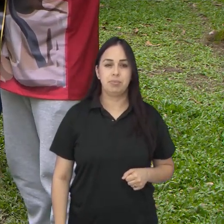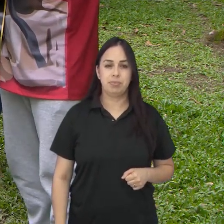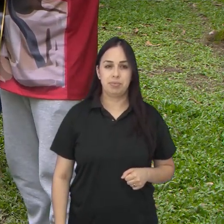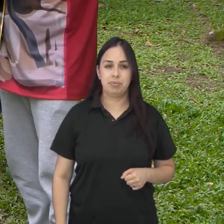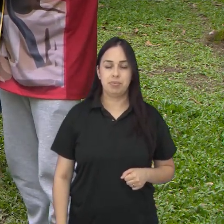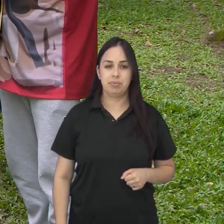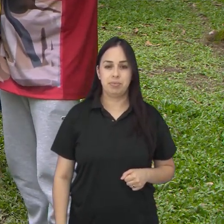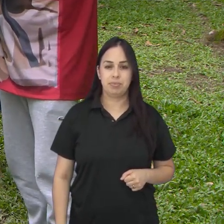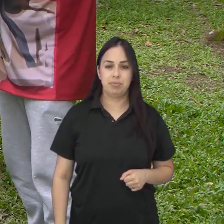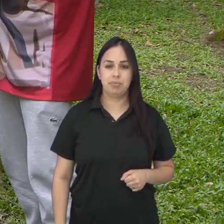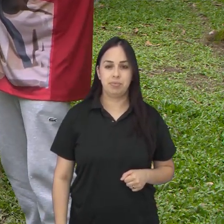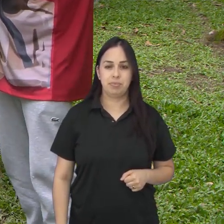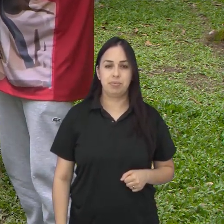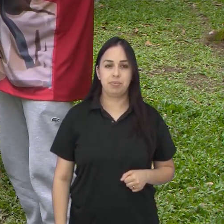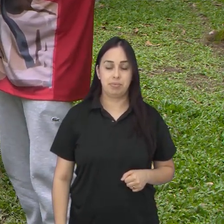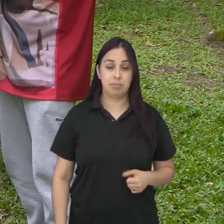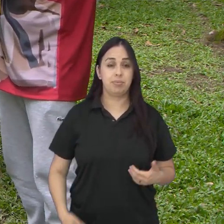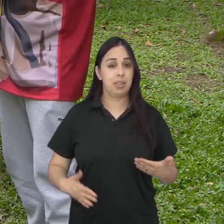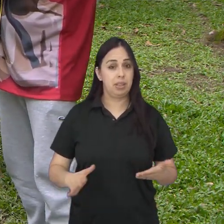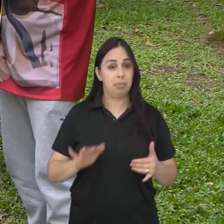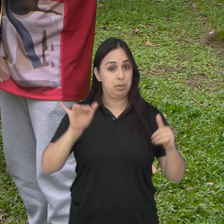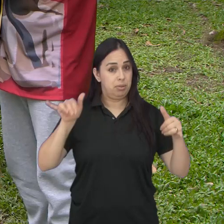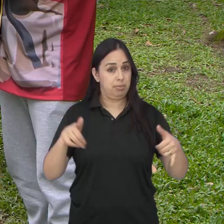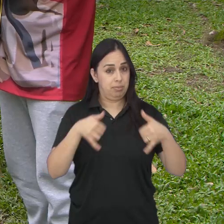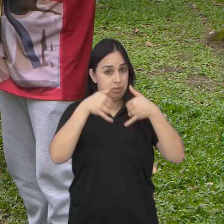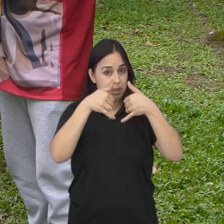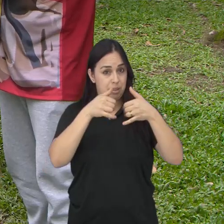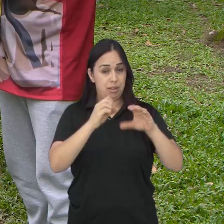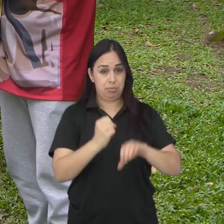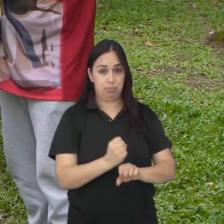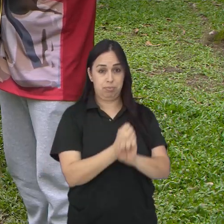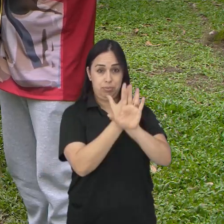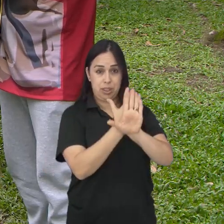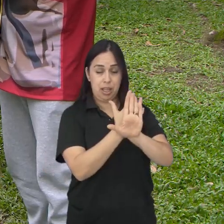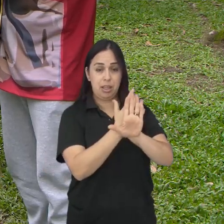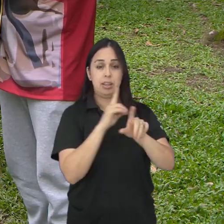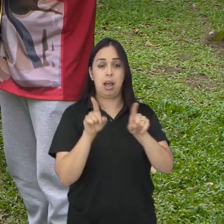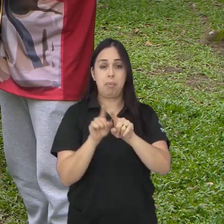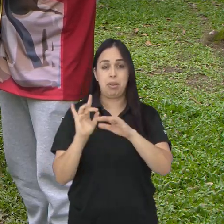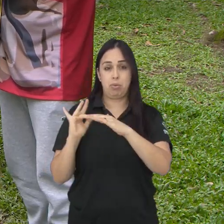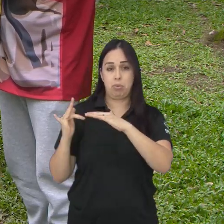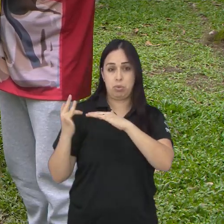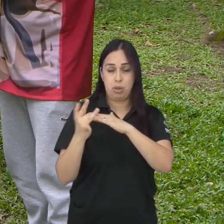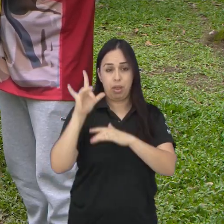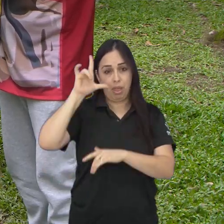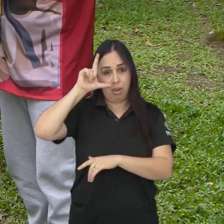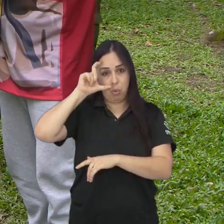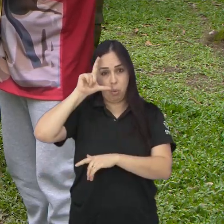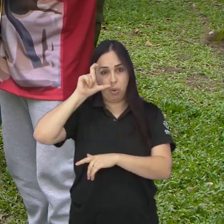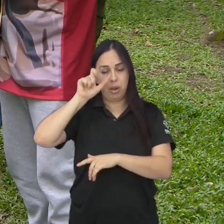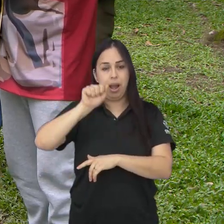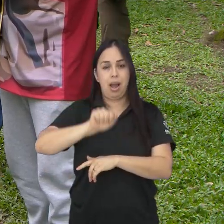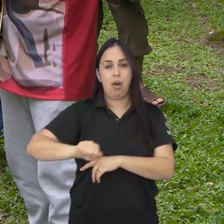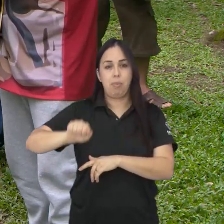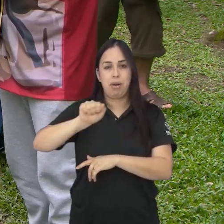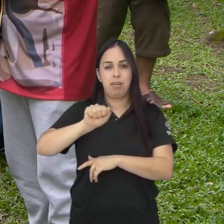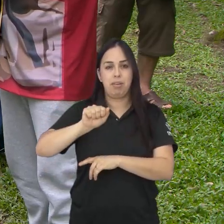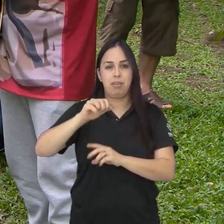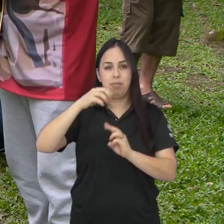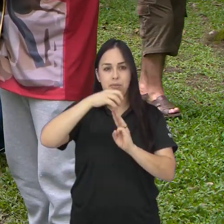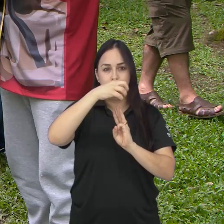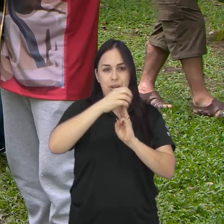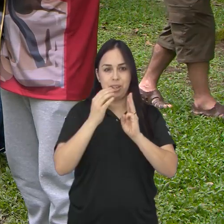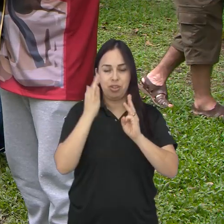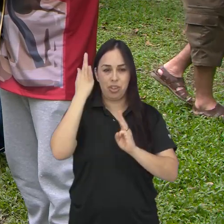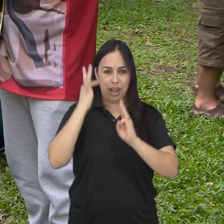997749257. Né? E aí é só entrar em contato comigo, a gente tem as redes sociais aí, estamos no Instagram, no Face, né? Só procurar a Folia de Reis. Mas então,